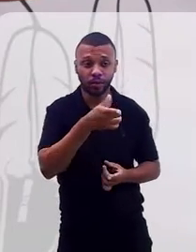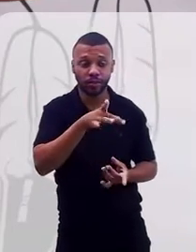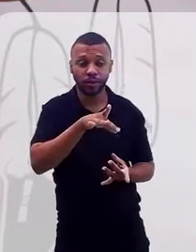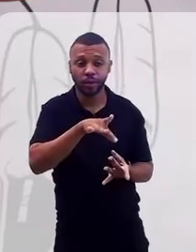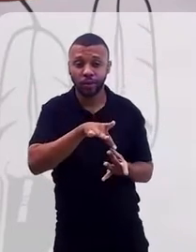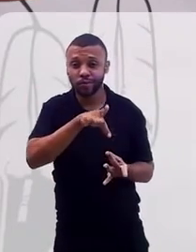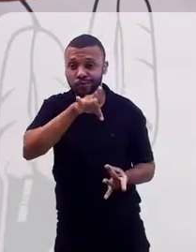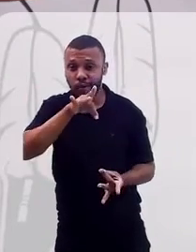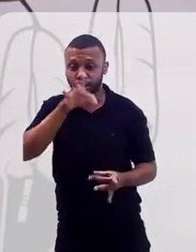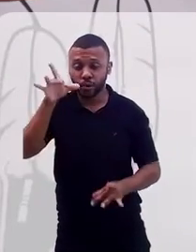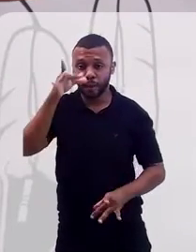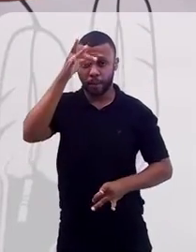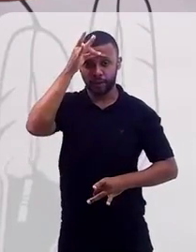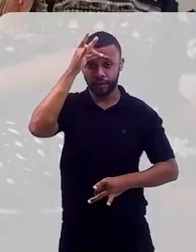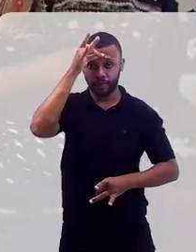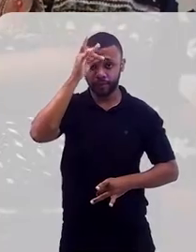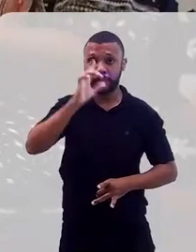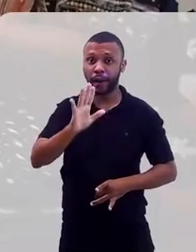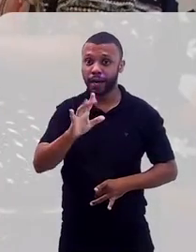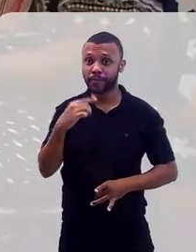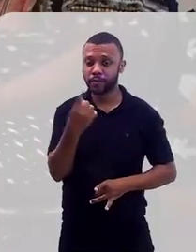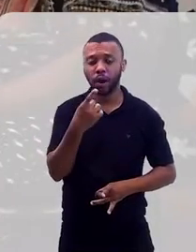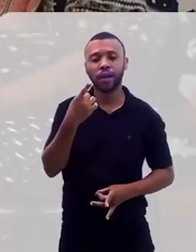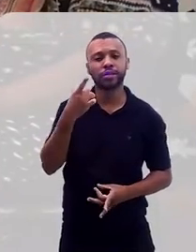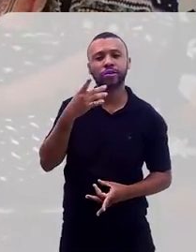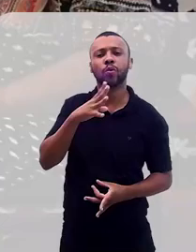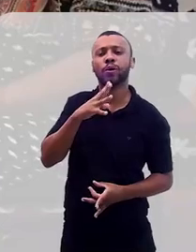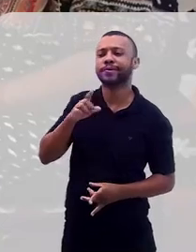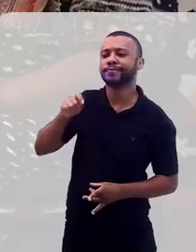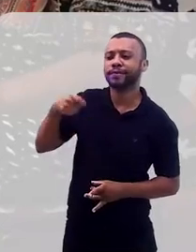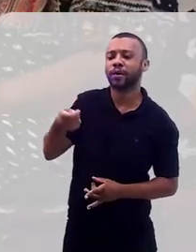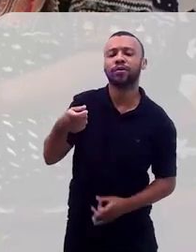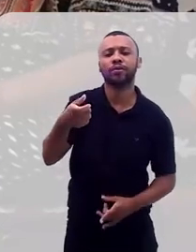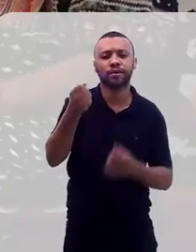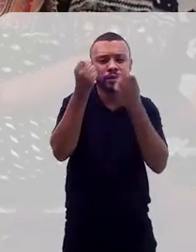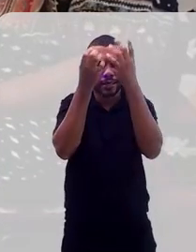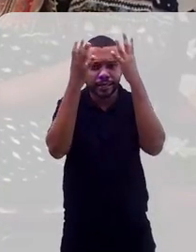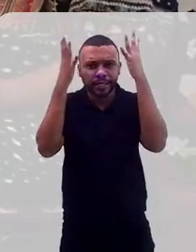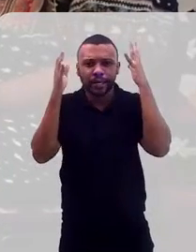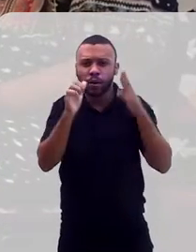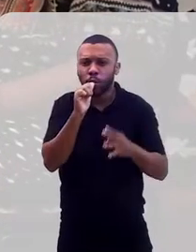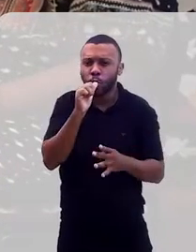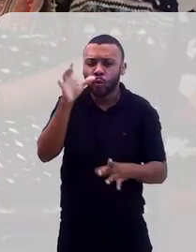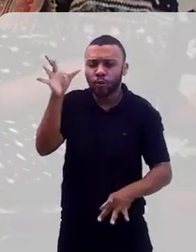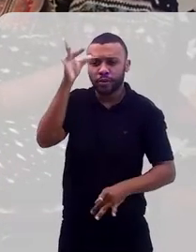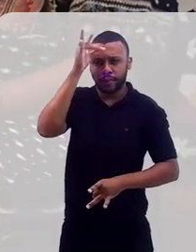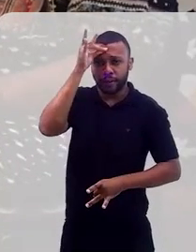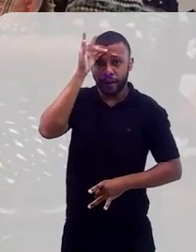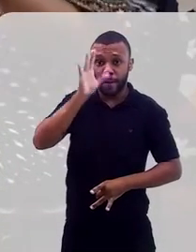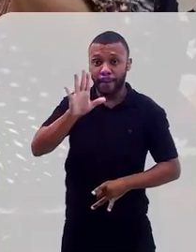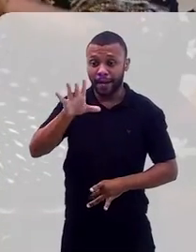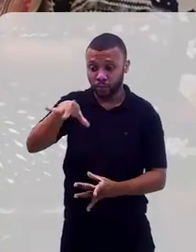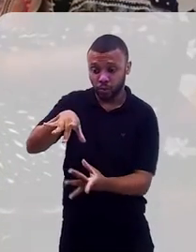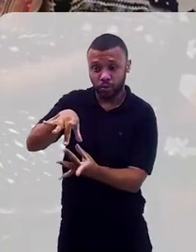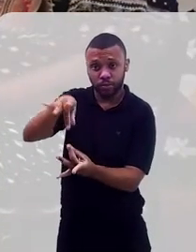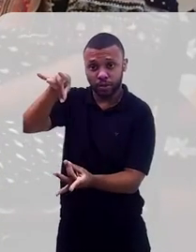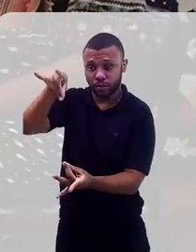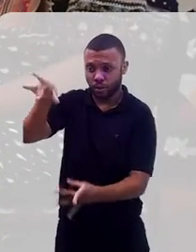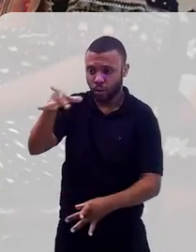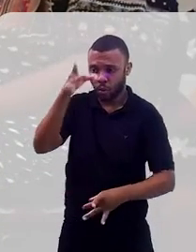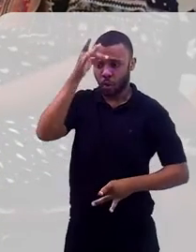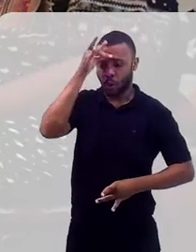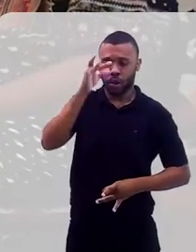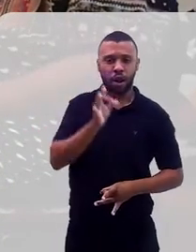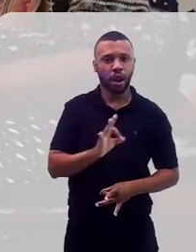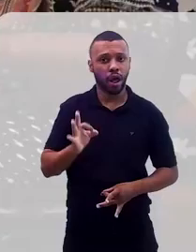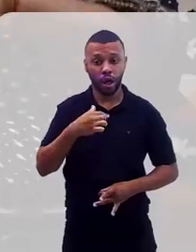aí seria chamanismo de possessão mas para nós isso É chamanismo né agora eh eu não não sou possuída por